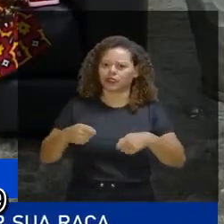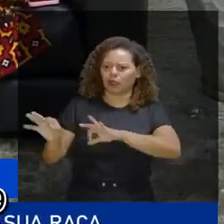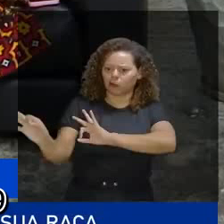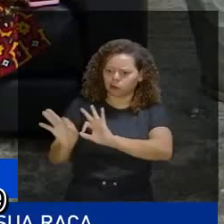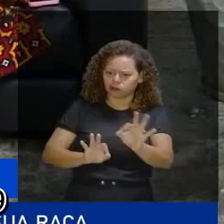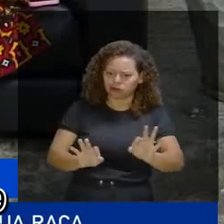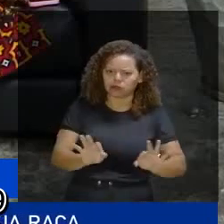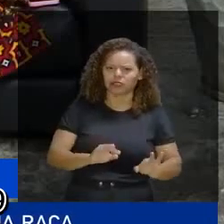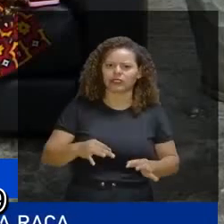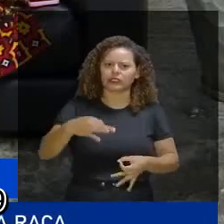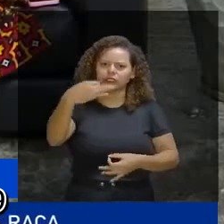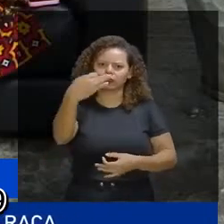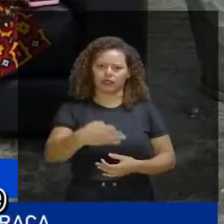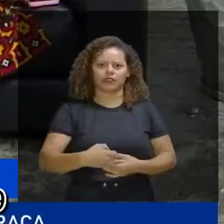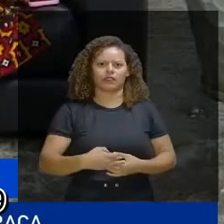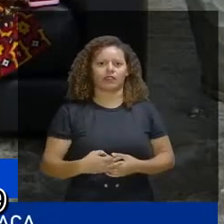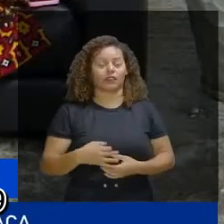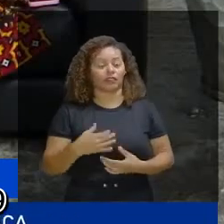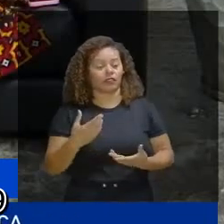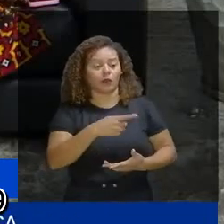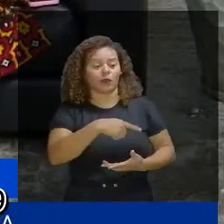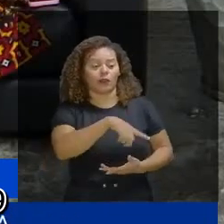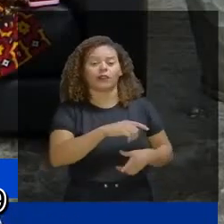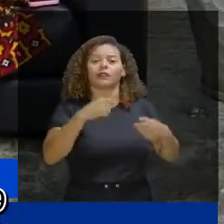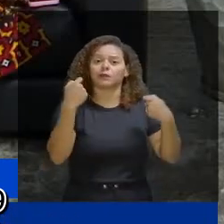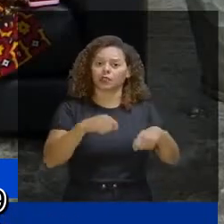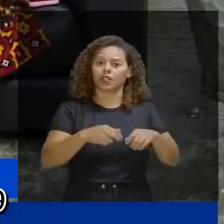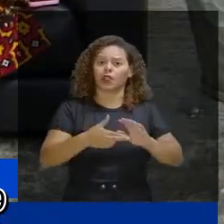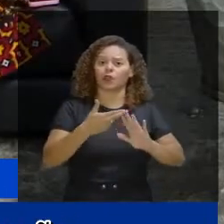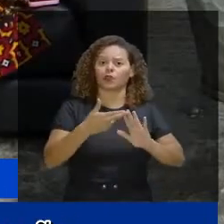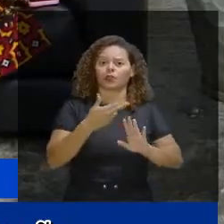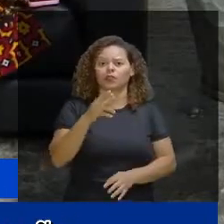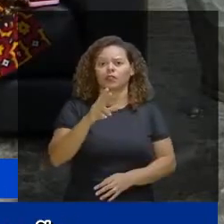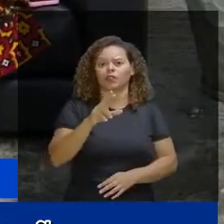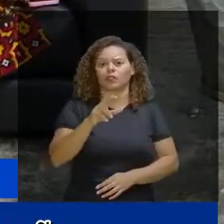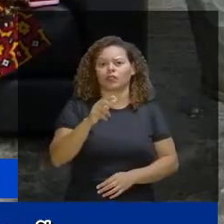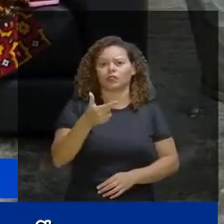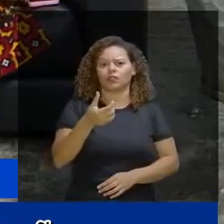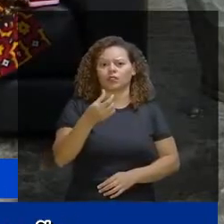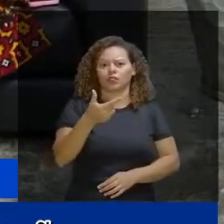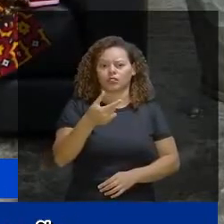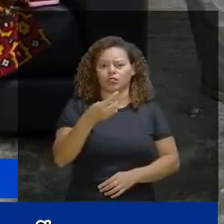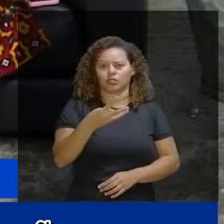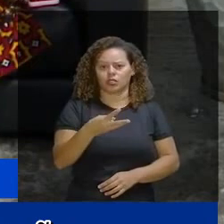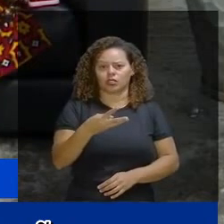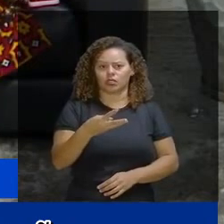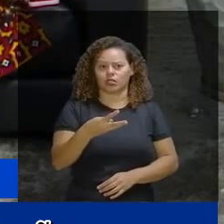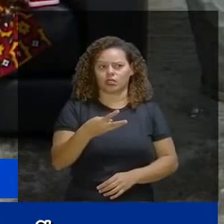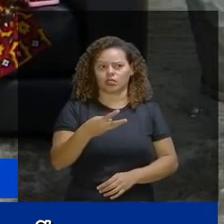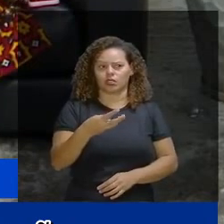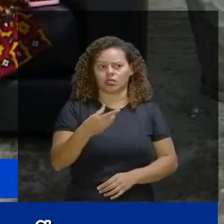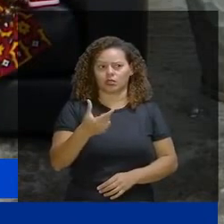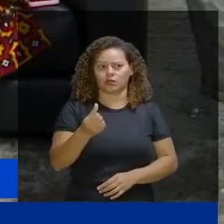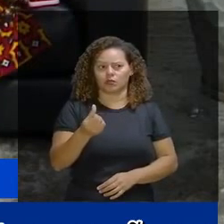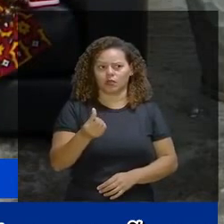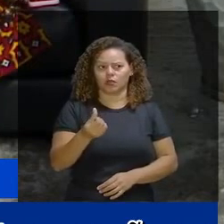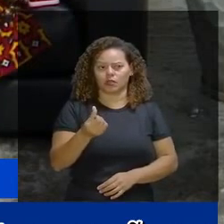chamados à responsabilidade com a resolução 23.609 de 2019 e a